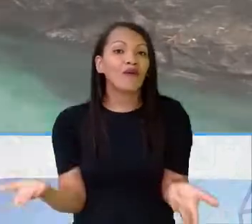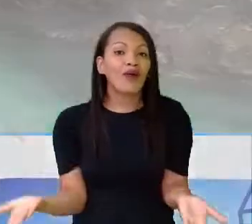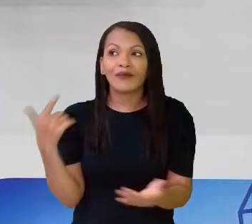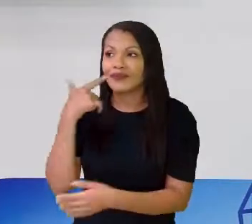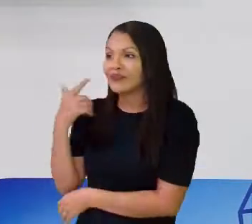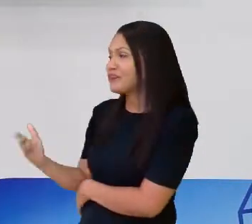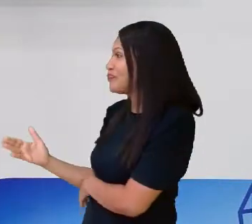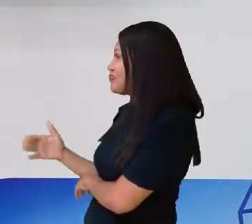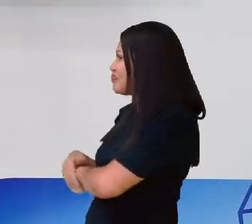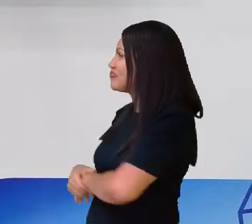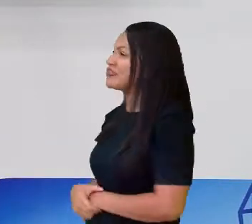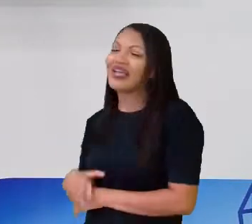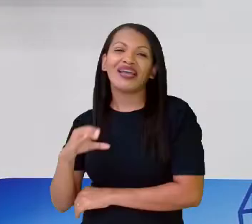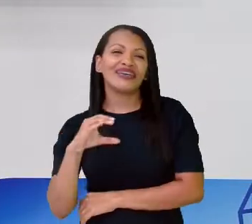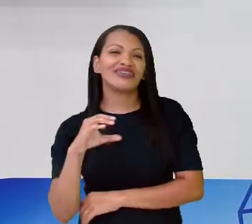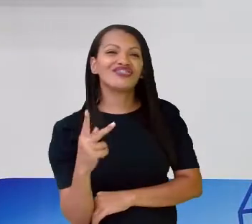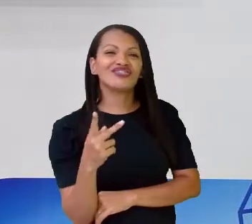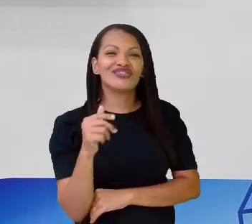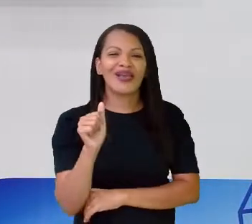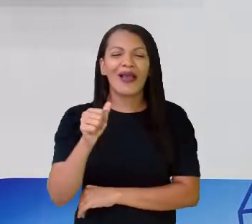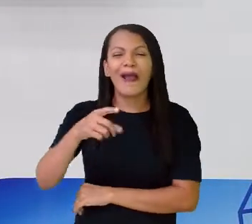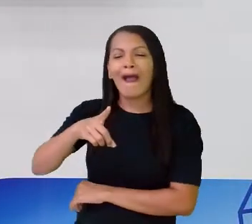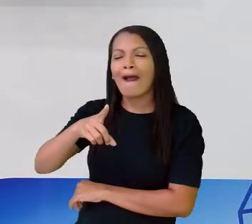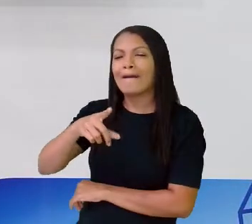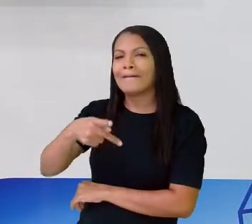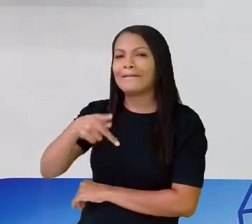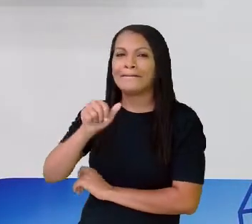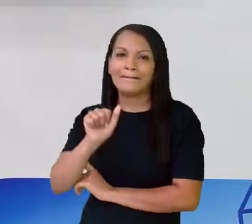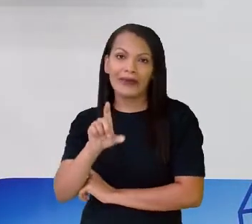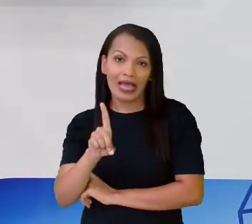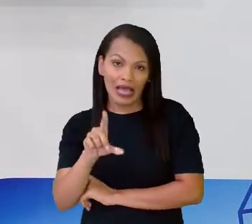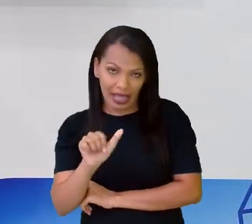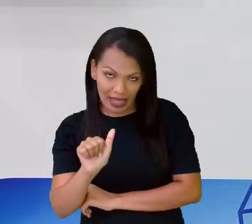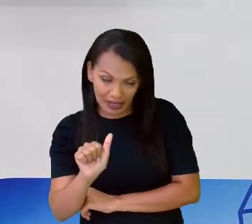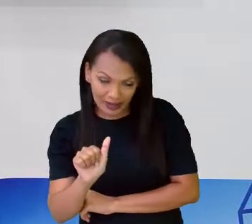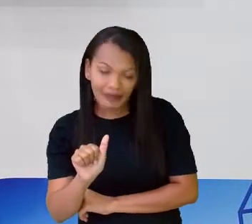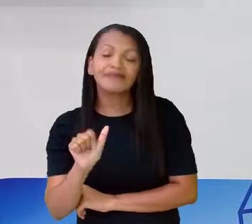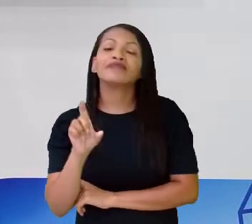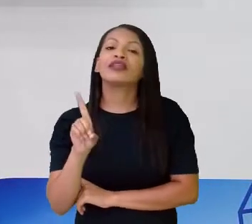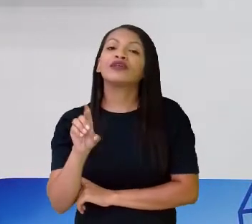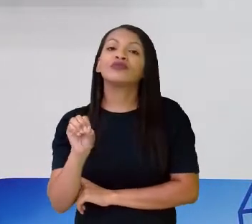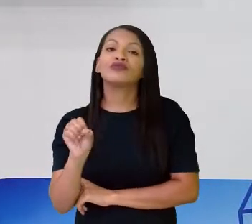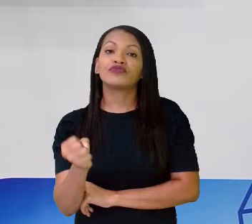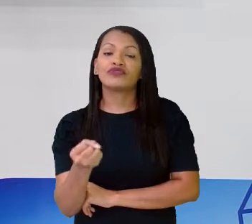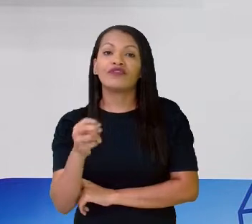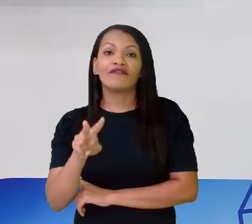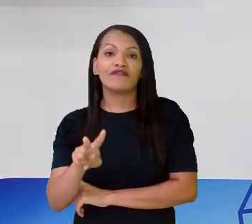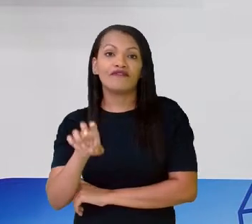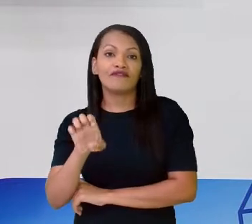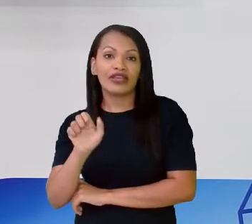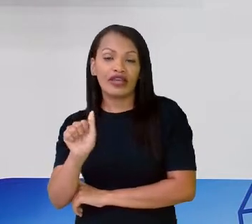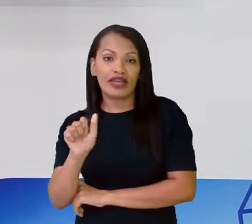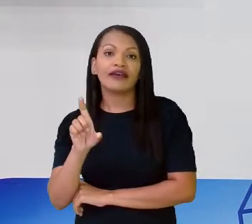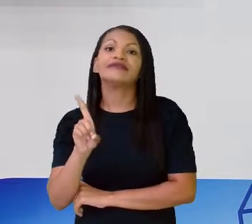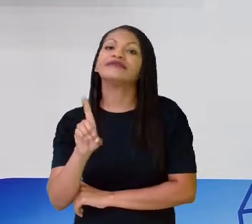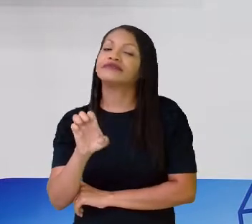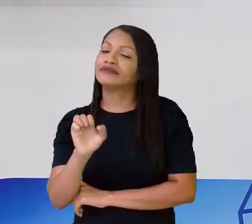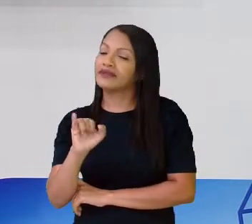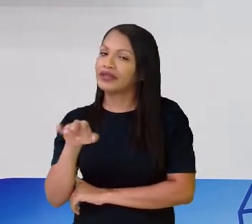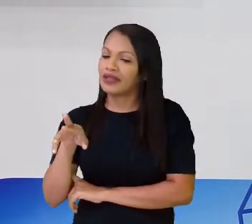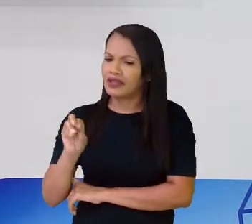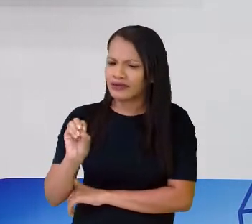dos Veadeiros, ela é uma imagem à parte e ela já foi muito utilizada em vídeos,